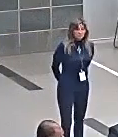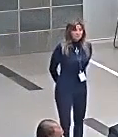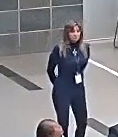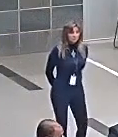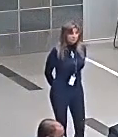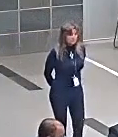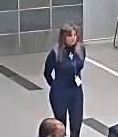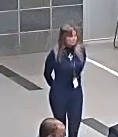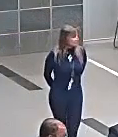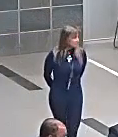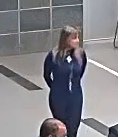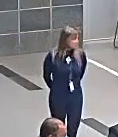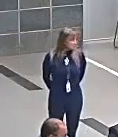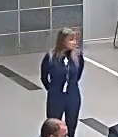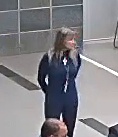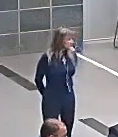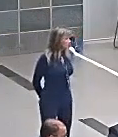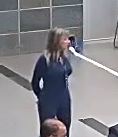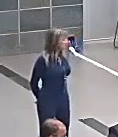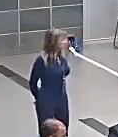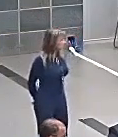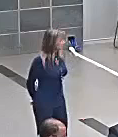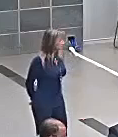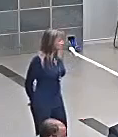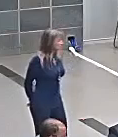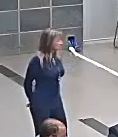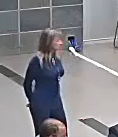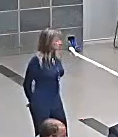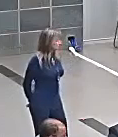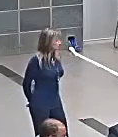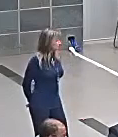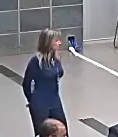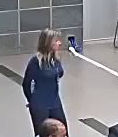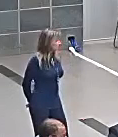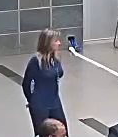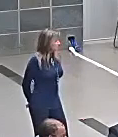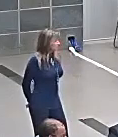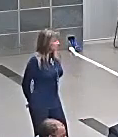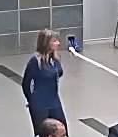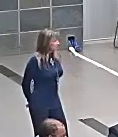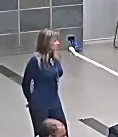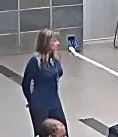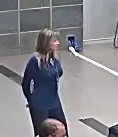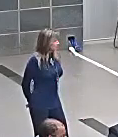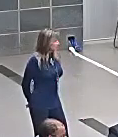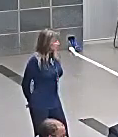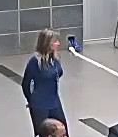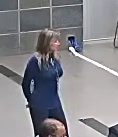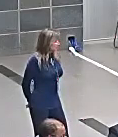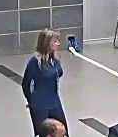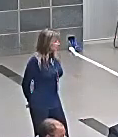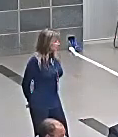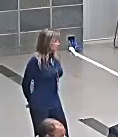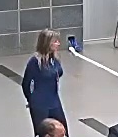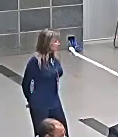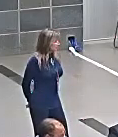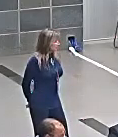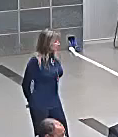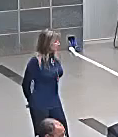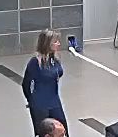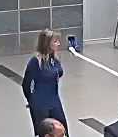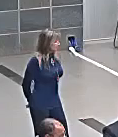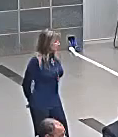tirada no nosso Último Encontro Nacional lá em São Paulo em março desse ano então deixo aqui